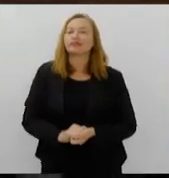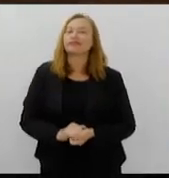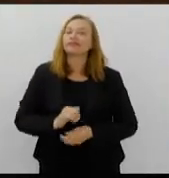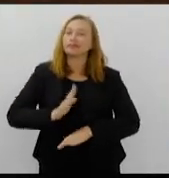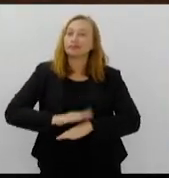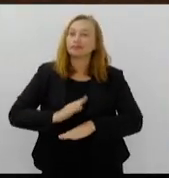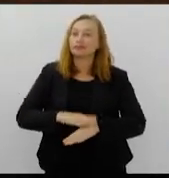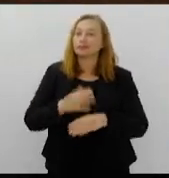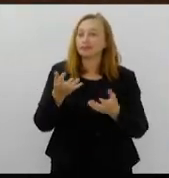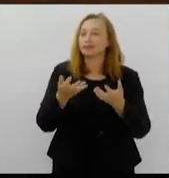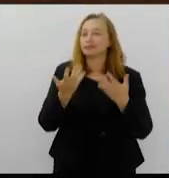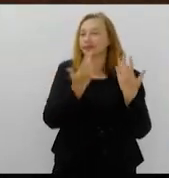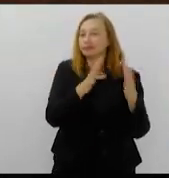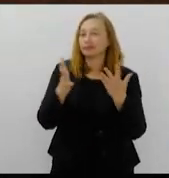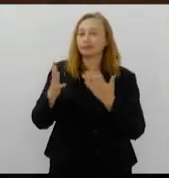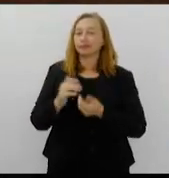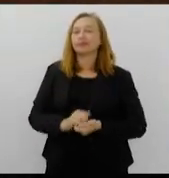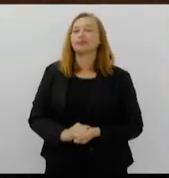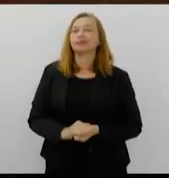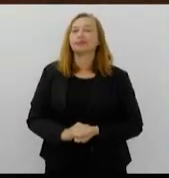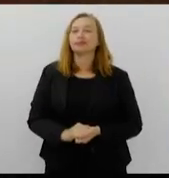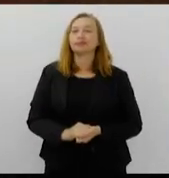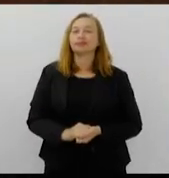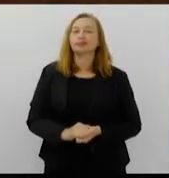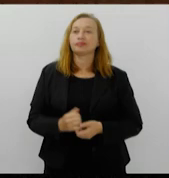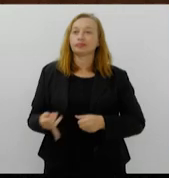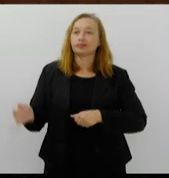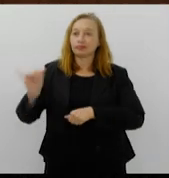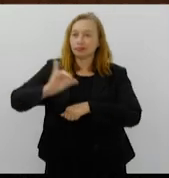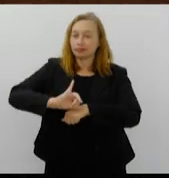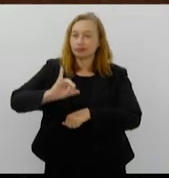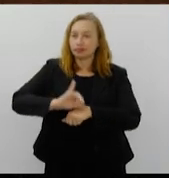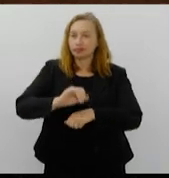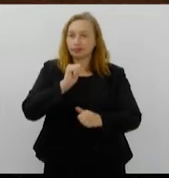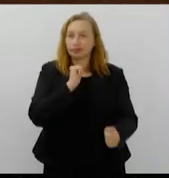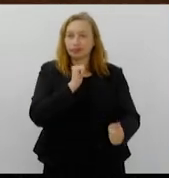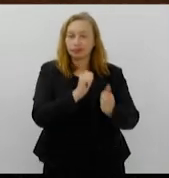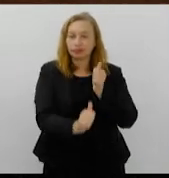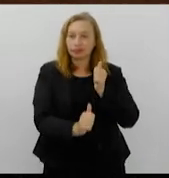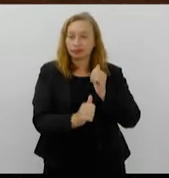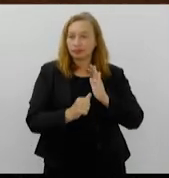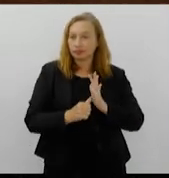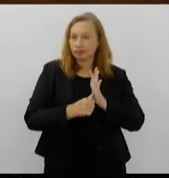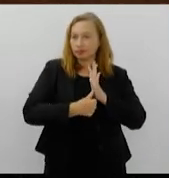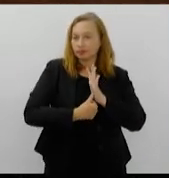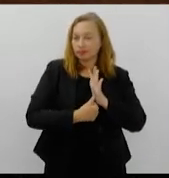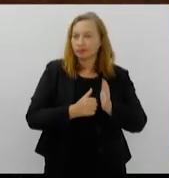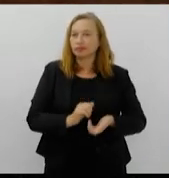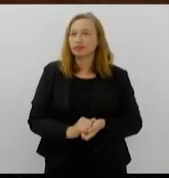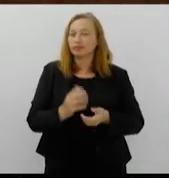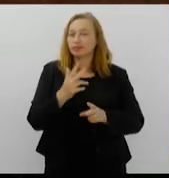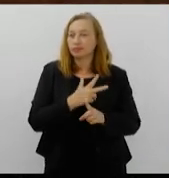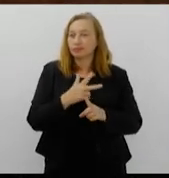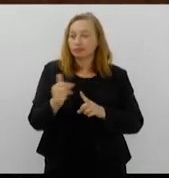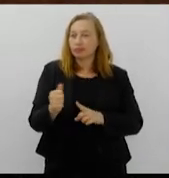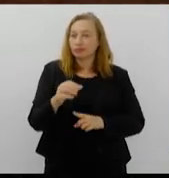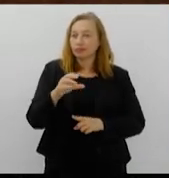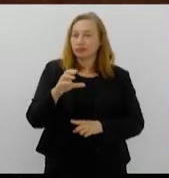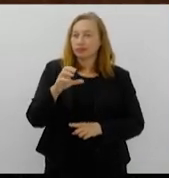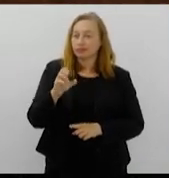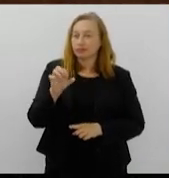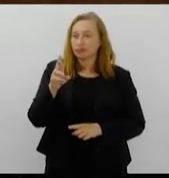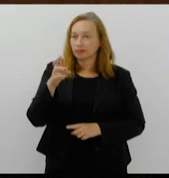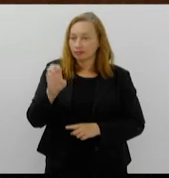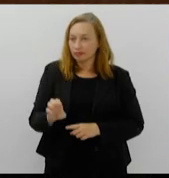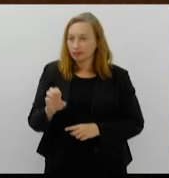momento, parabenizar o Volta Redonda Futebol Clube, nosso voltaço, campeão da Série C, e